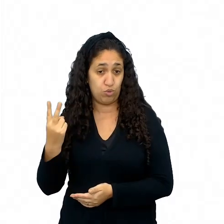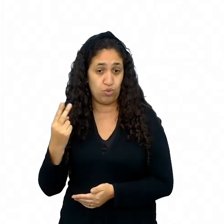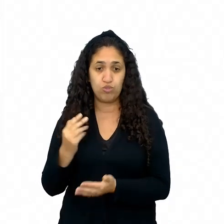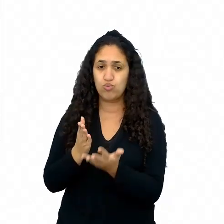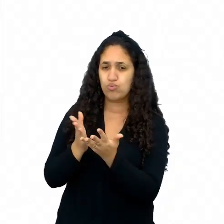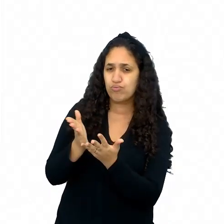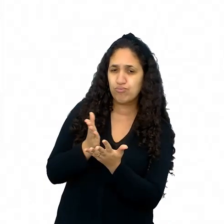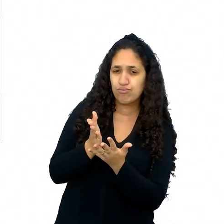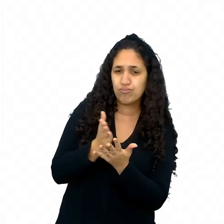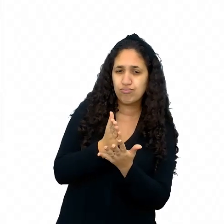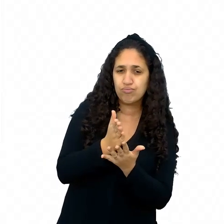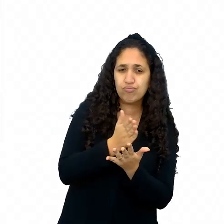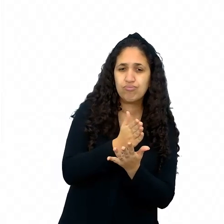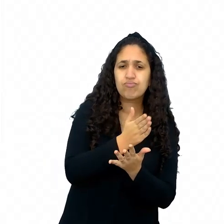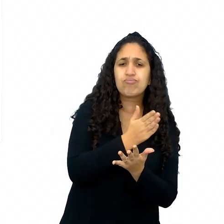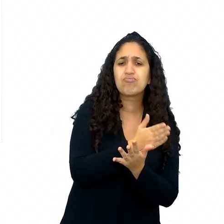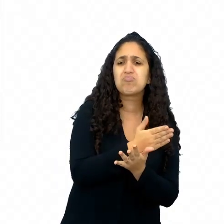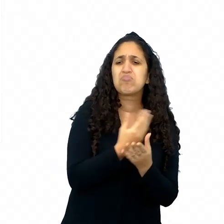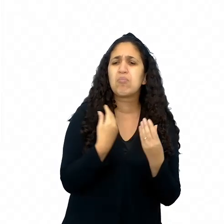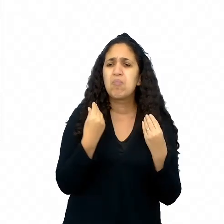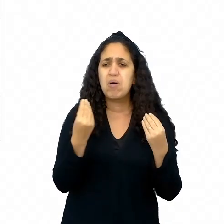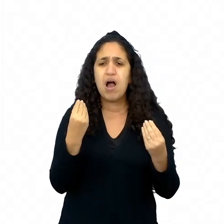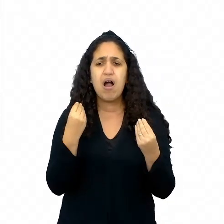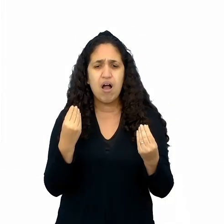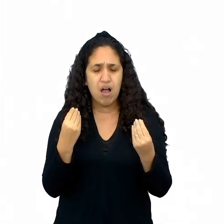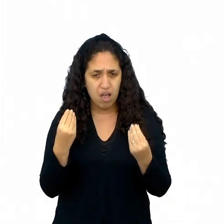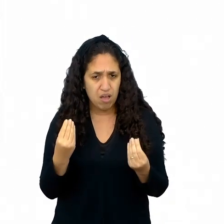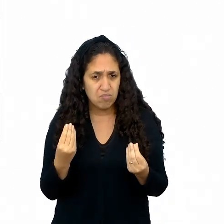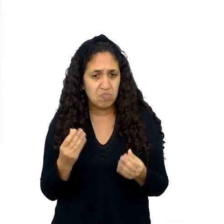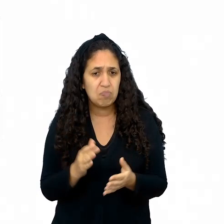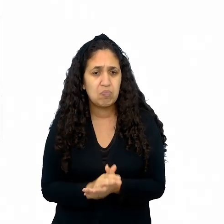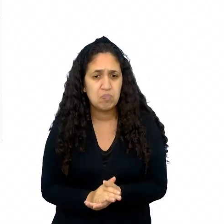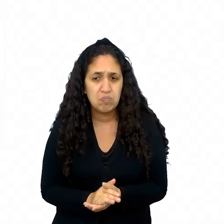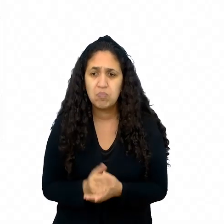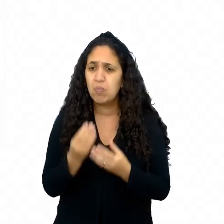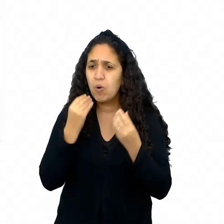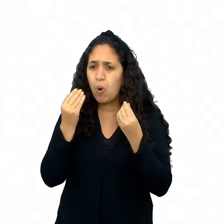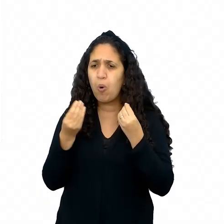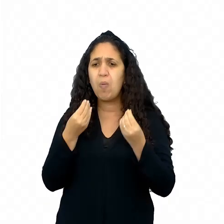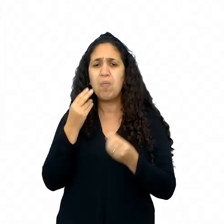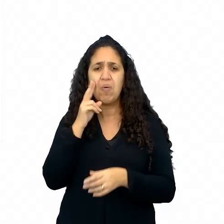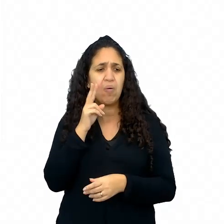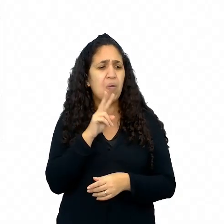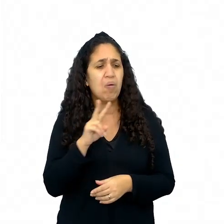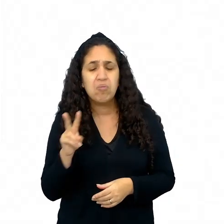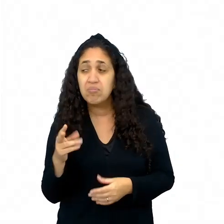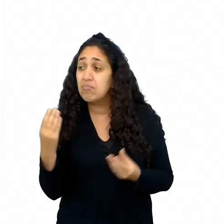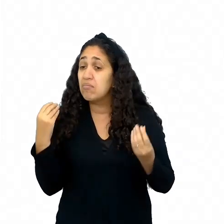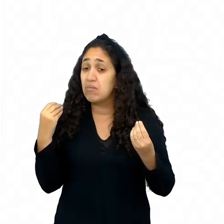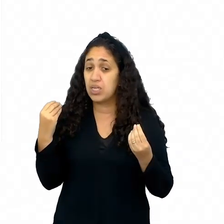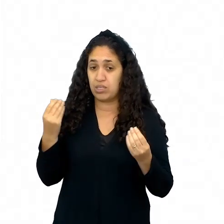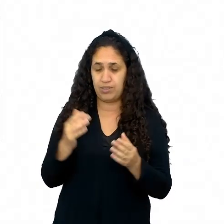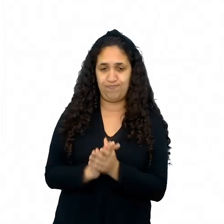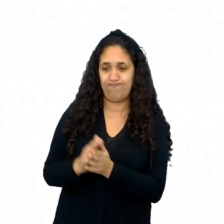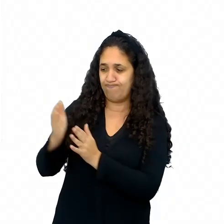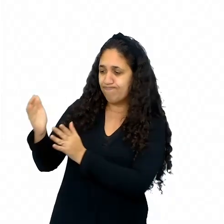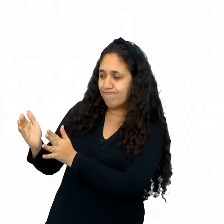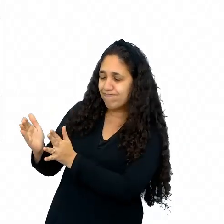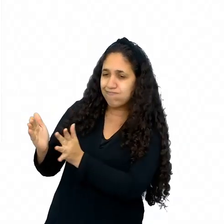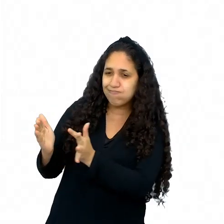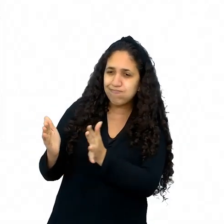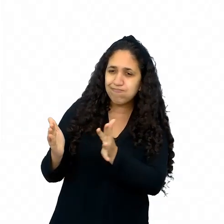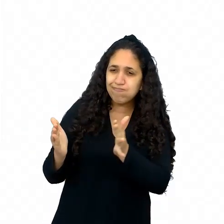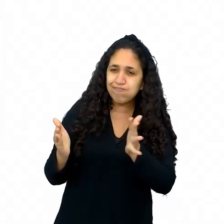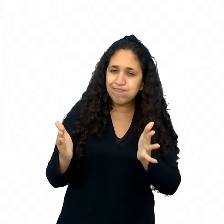habilidade. Para que servem esses indicadores, professores? Como nós olhamos para eles? Durante o processo,